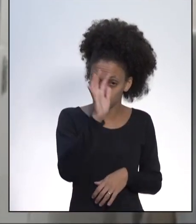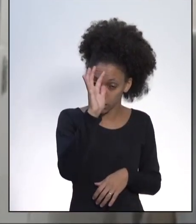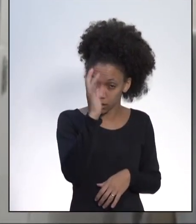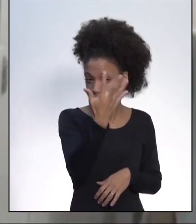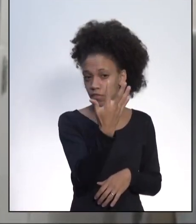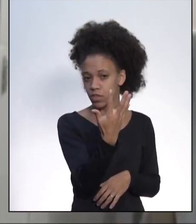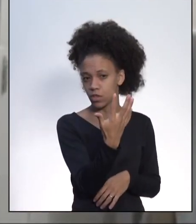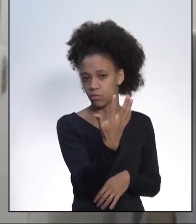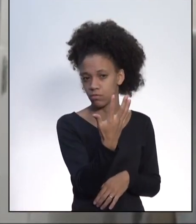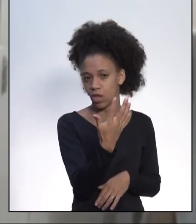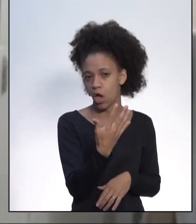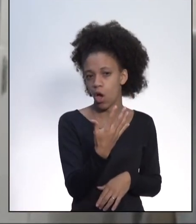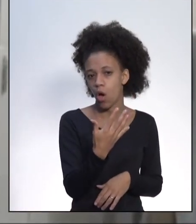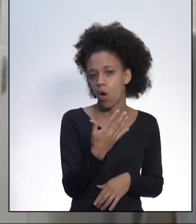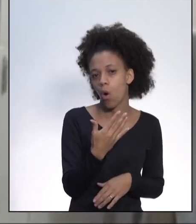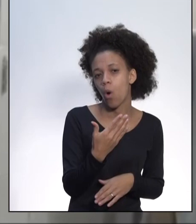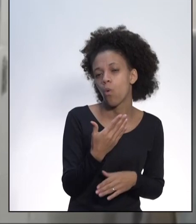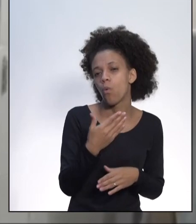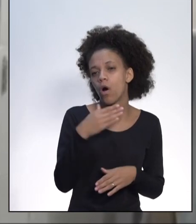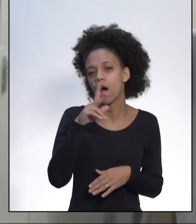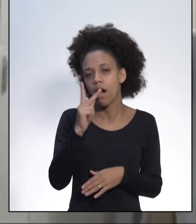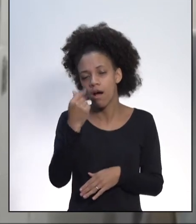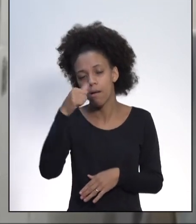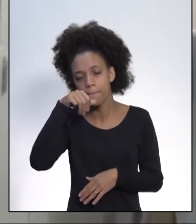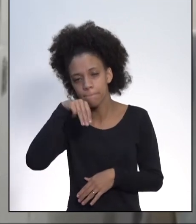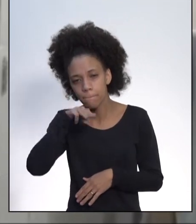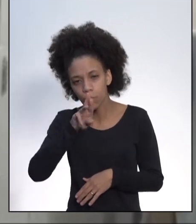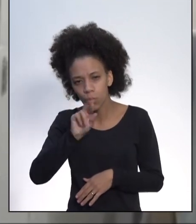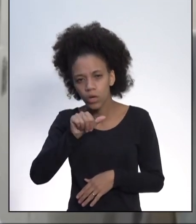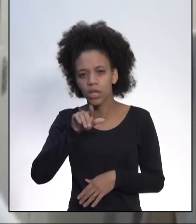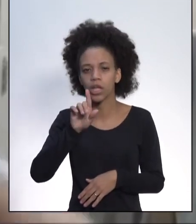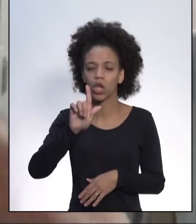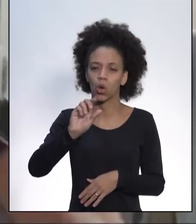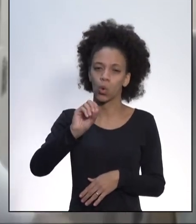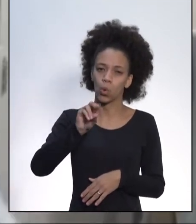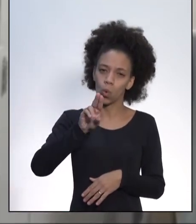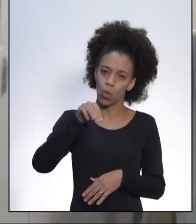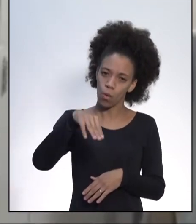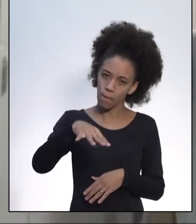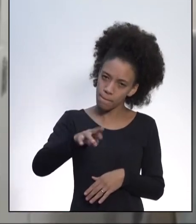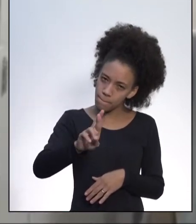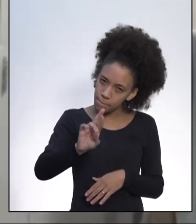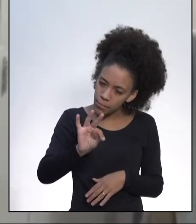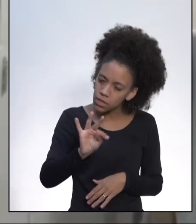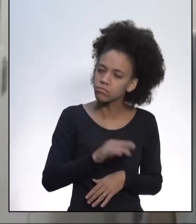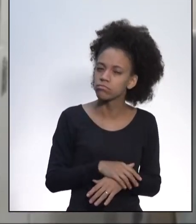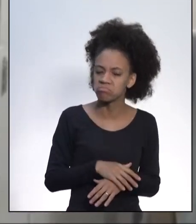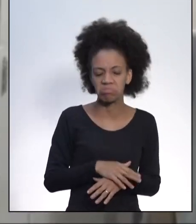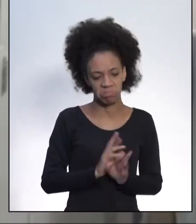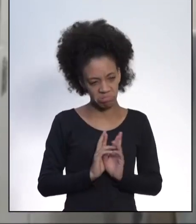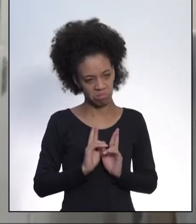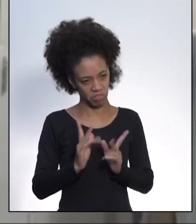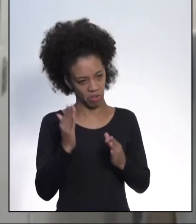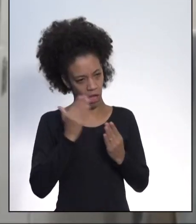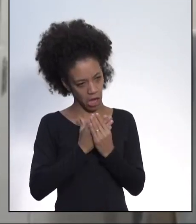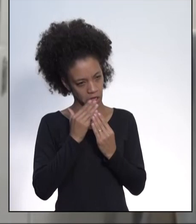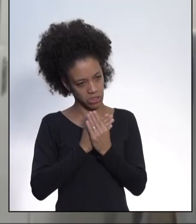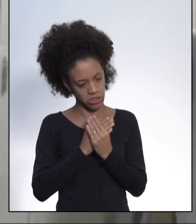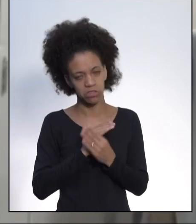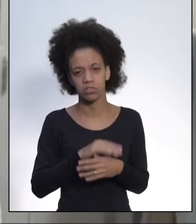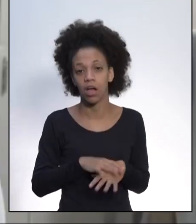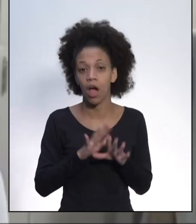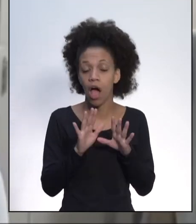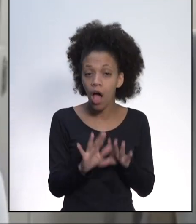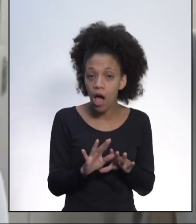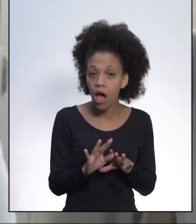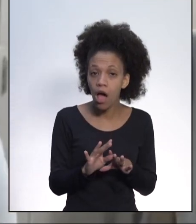o hambúrguer gourmet, tá? Poxa, hambúrguer gourmet, um tipo de hambúrguer diferente e tal. Empresário